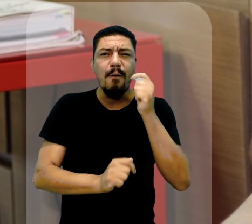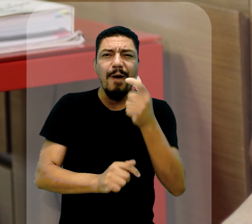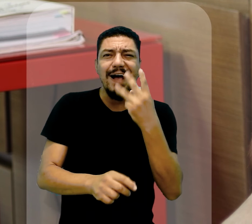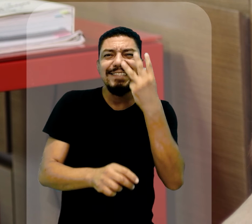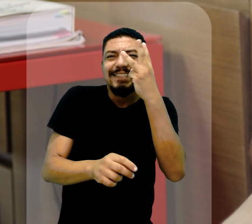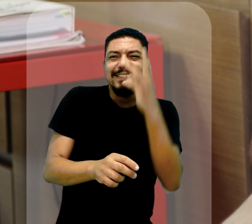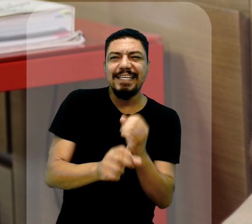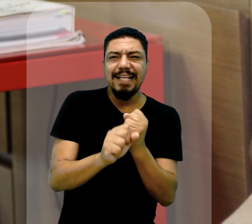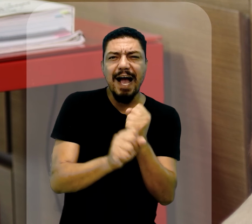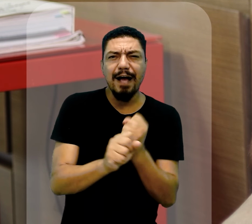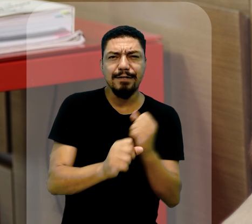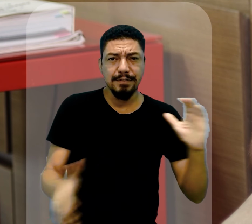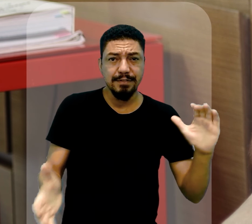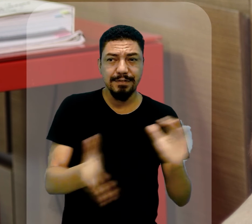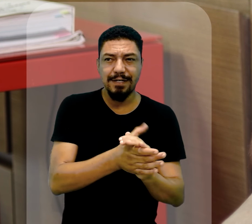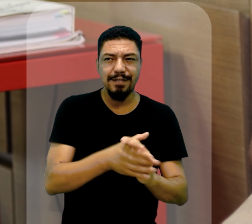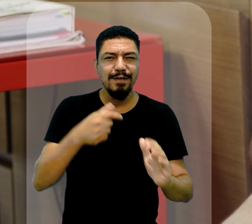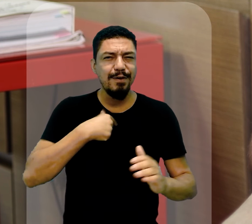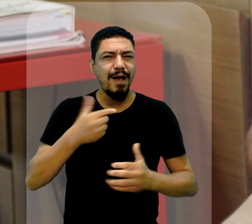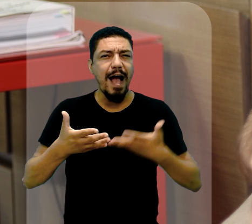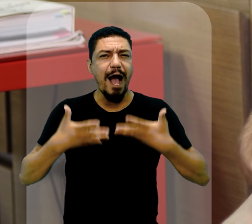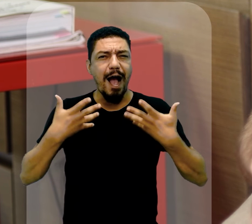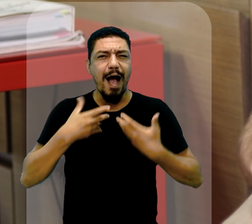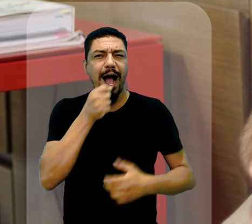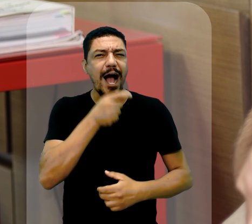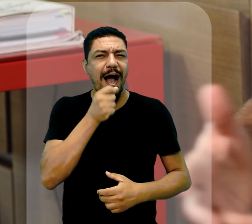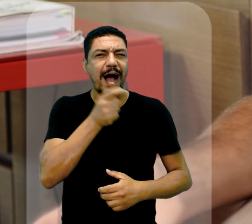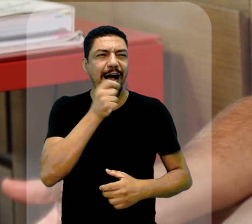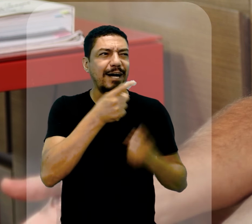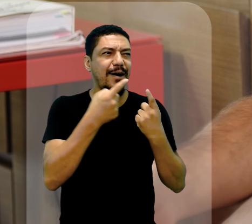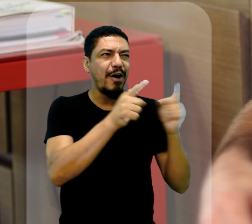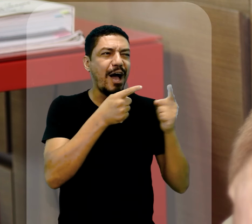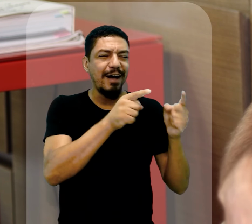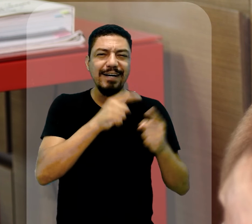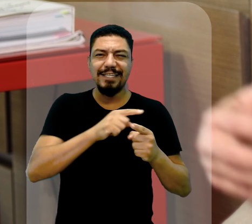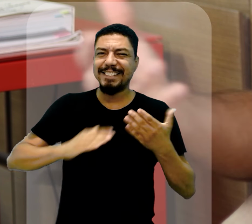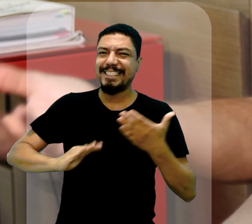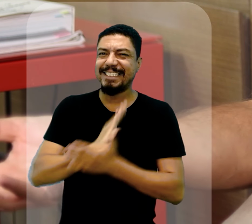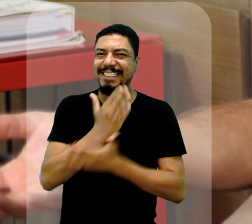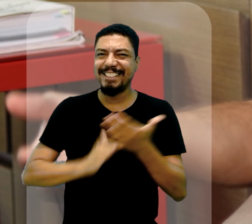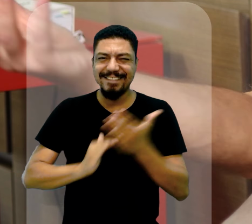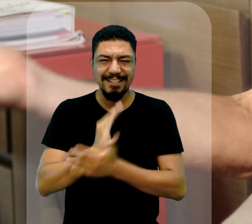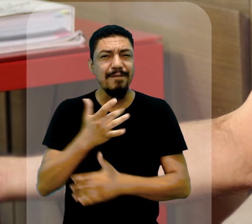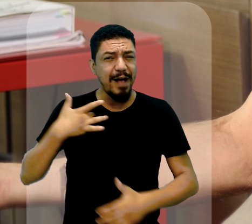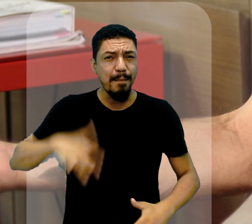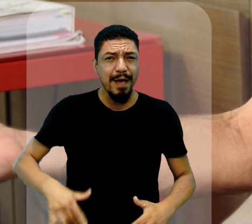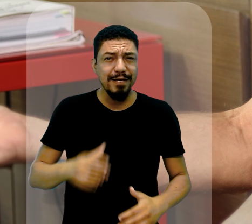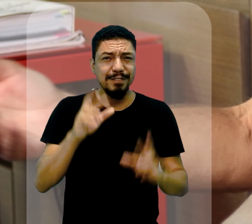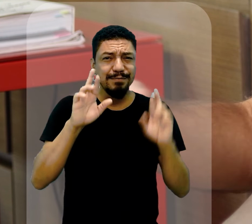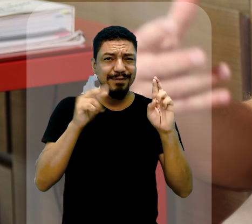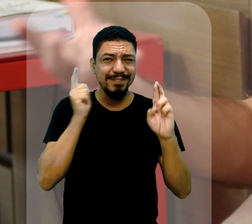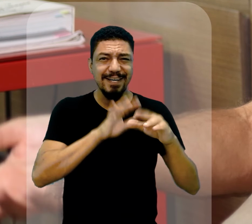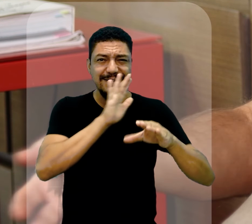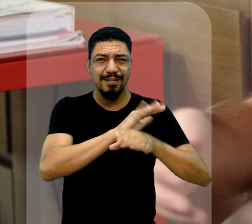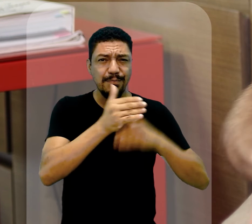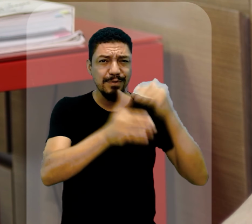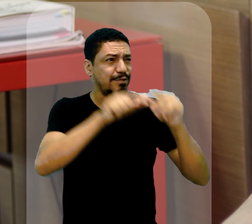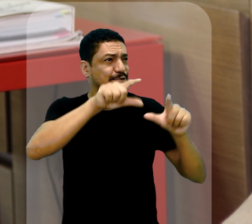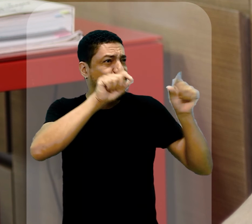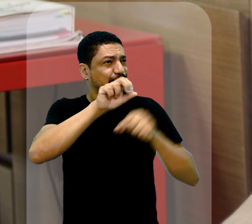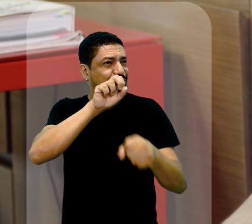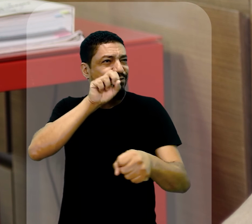casado, o meu humor ainda consegue causar esse desconforto nela, que eu acho que é válido, né? Espero que isso ajude no processo criativo dela, que seja uma